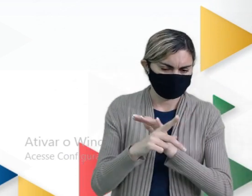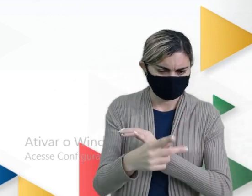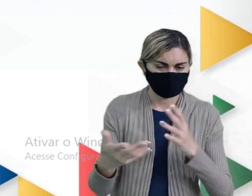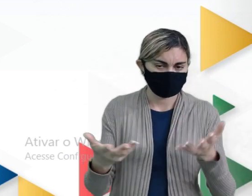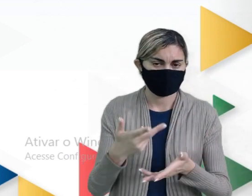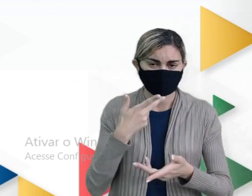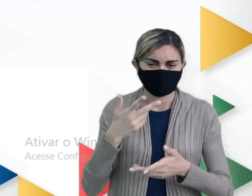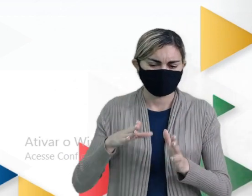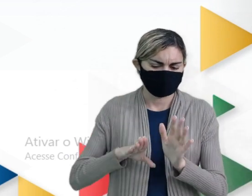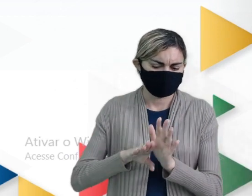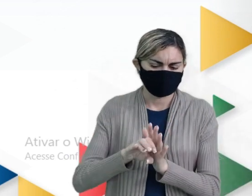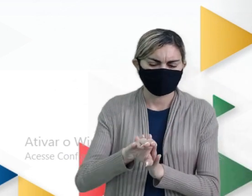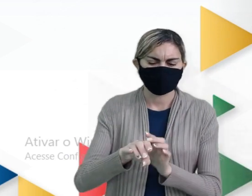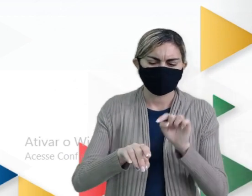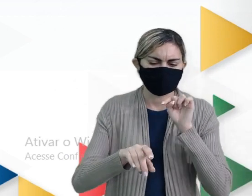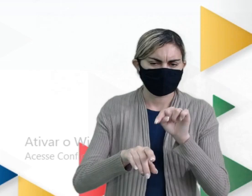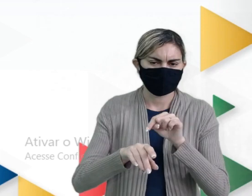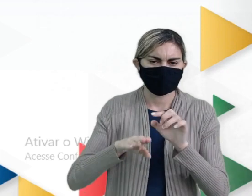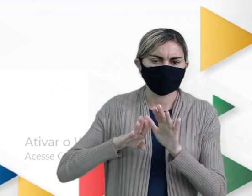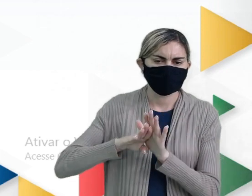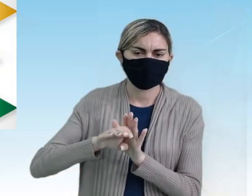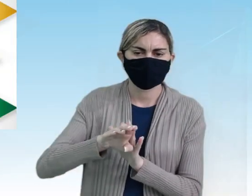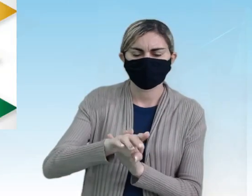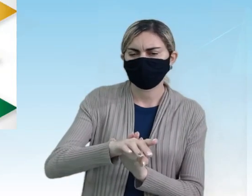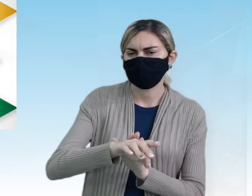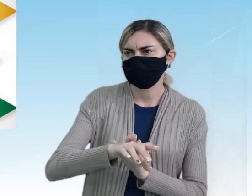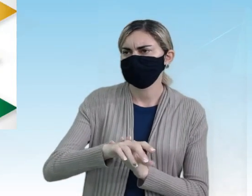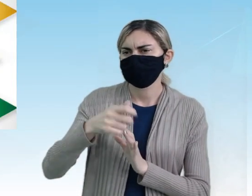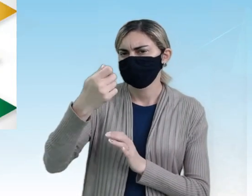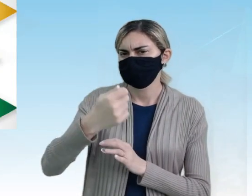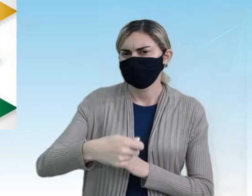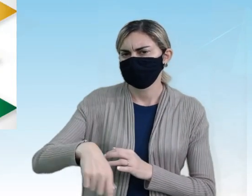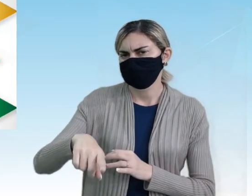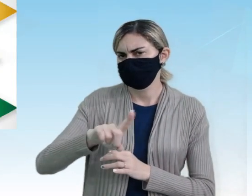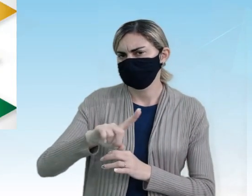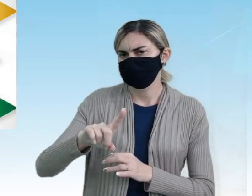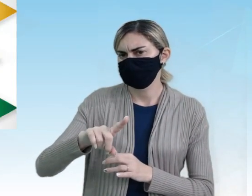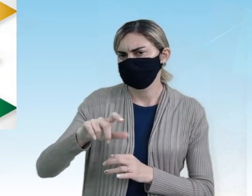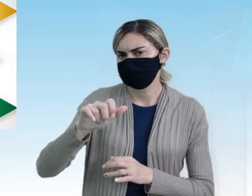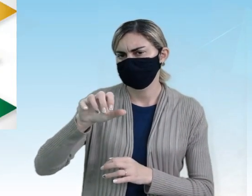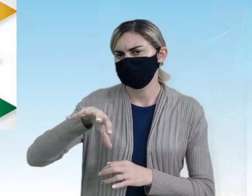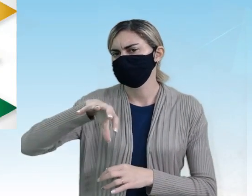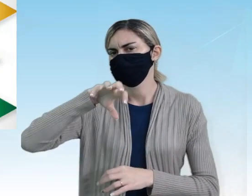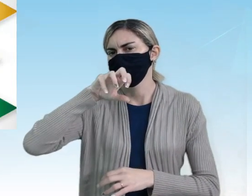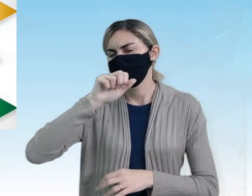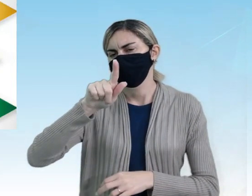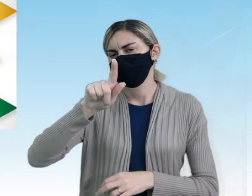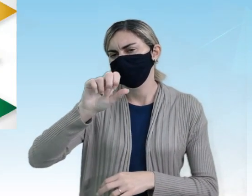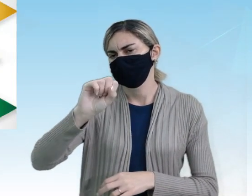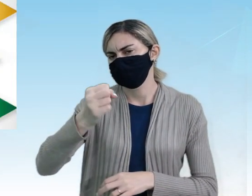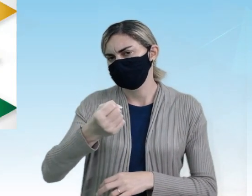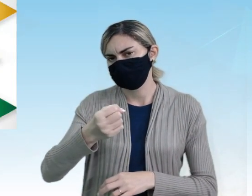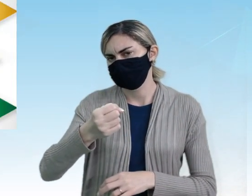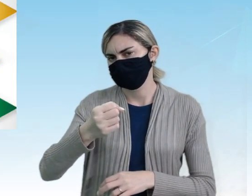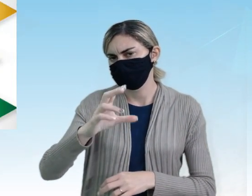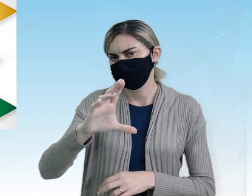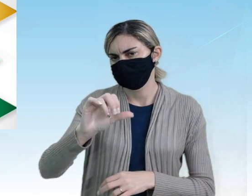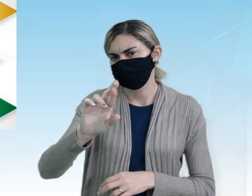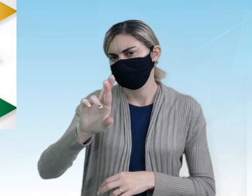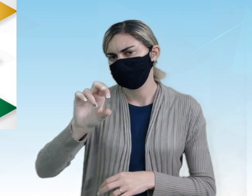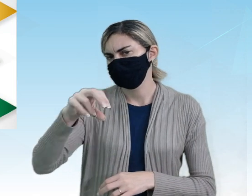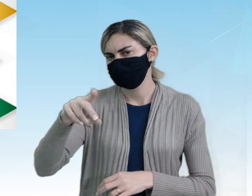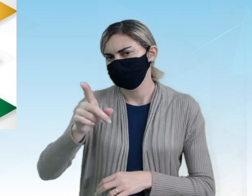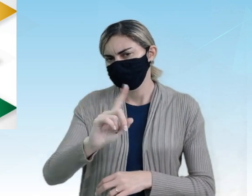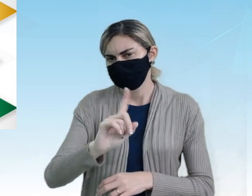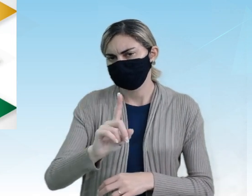Monera. E essas bactérias, elas não irão utilizar o gás carbono. Elas irão oxidar